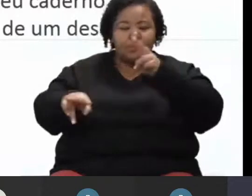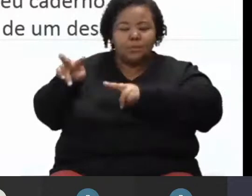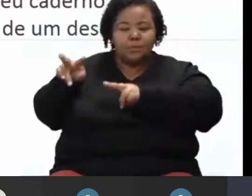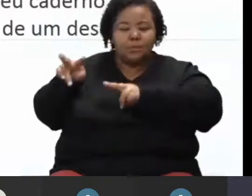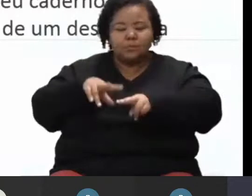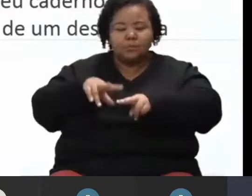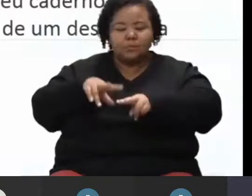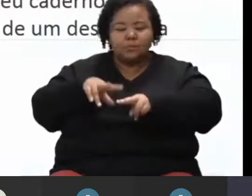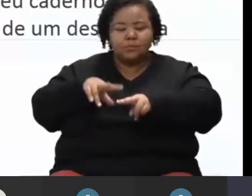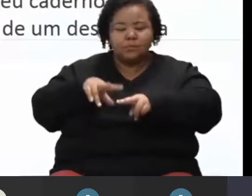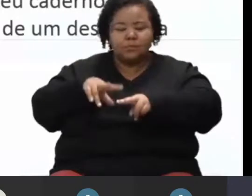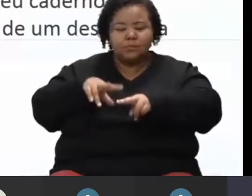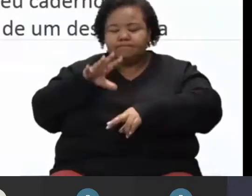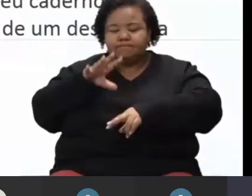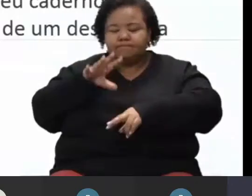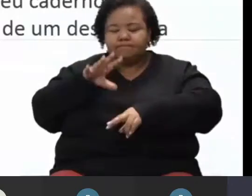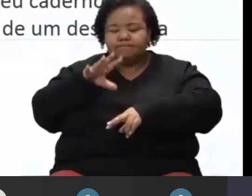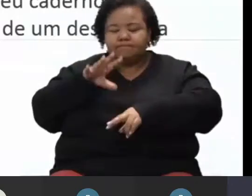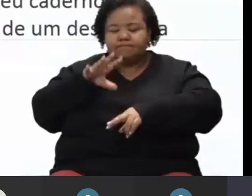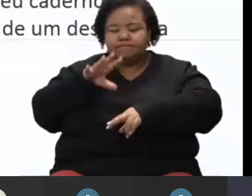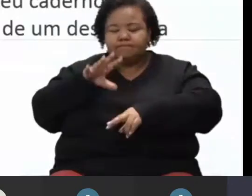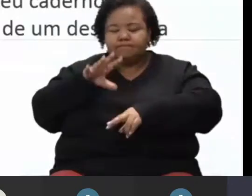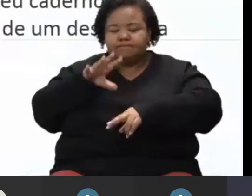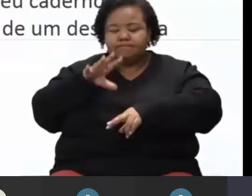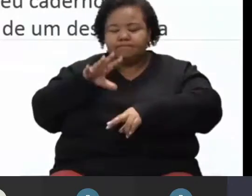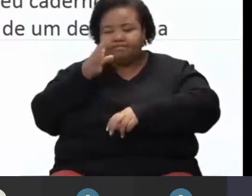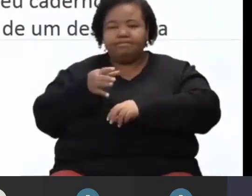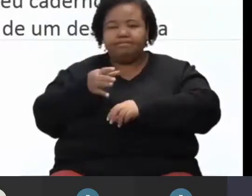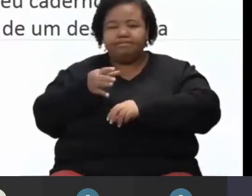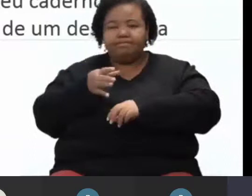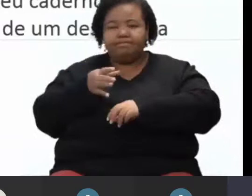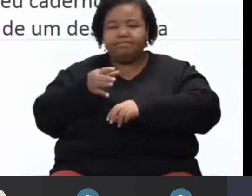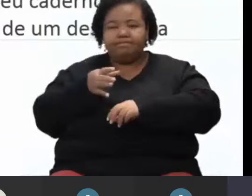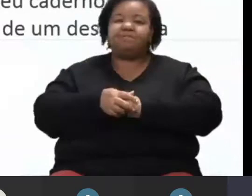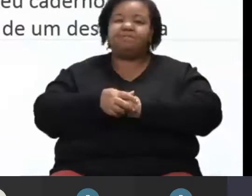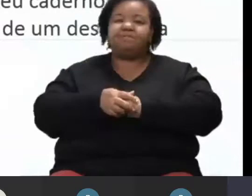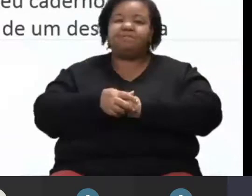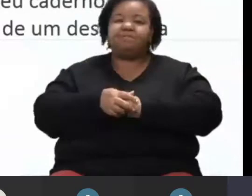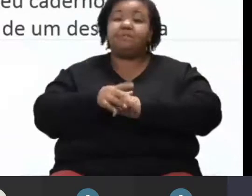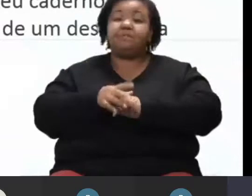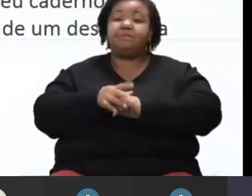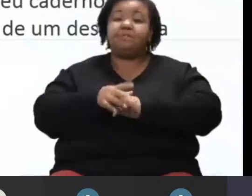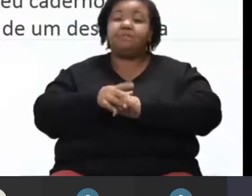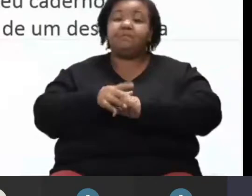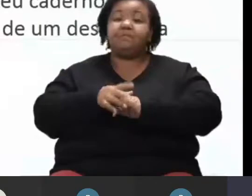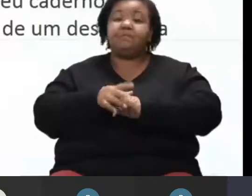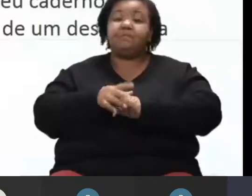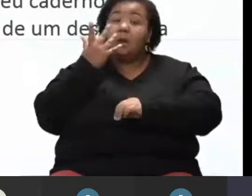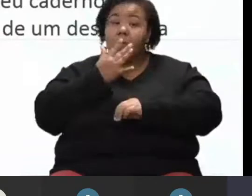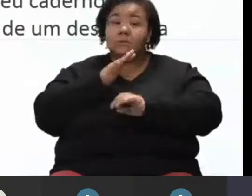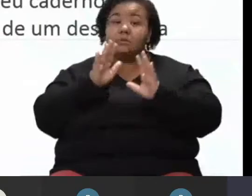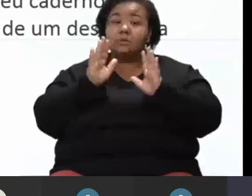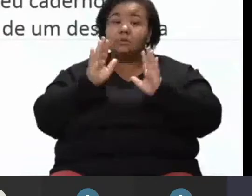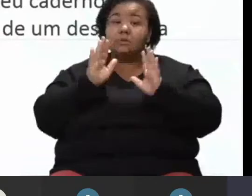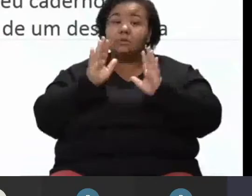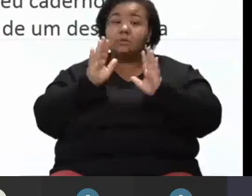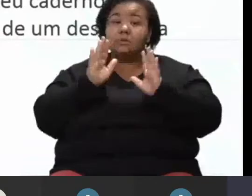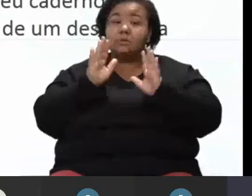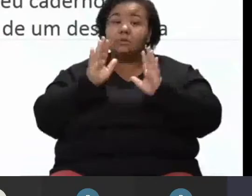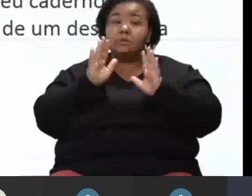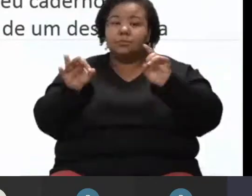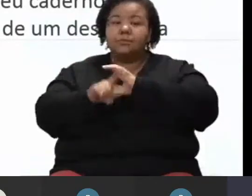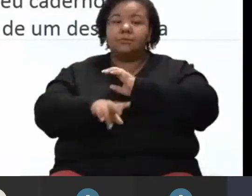conseguimos observar as estruturas das células fúngicas. E a partir da coloração, após a coloração, com o auxílio do microscópio